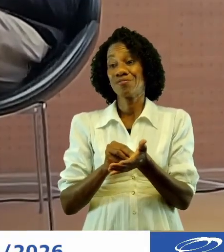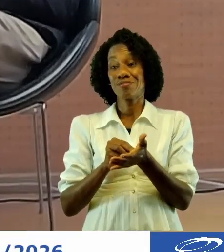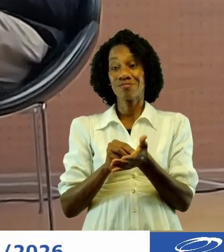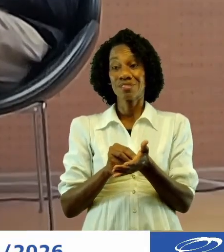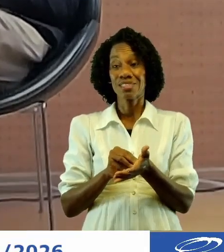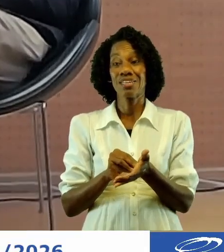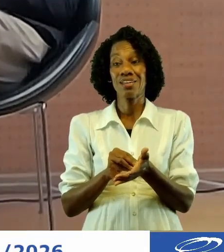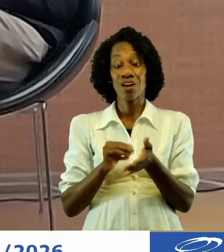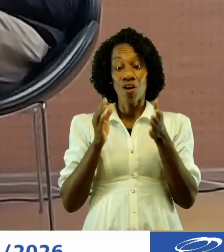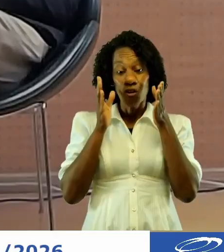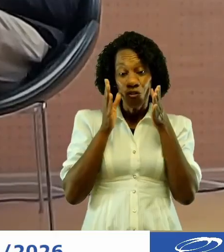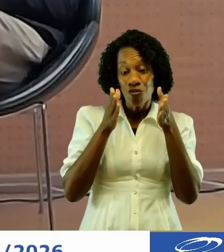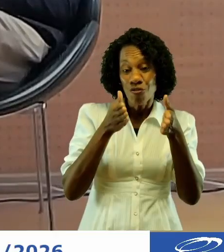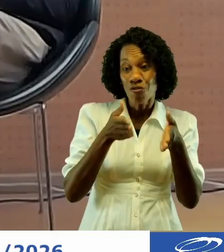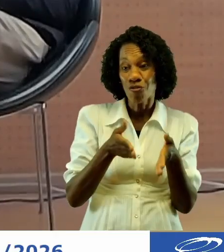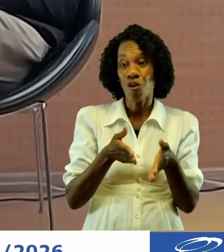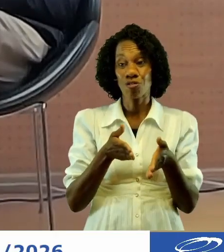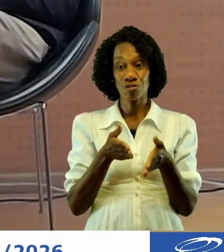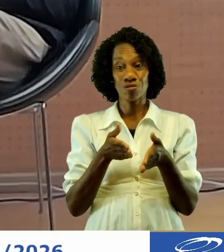nos países do sul global, como o Brasil.